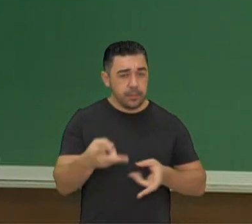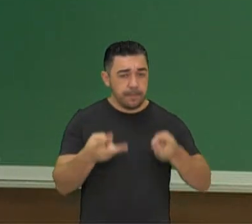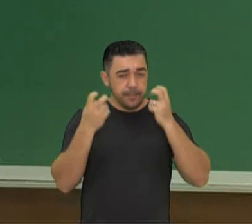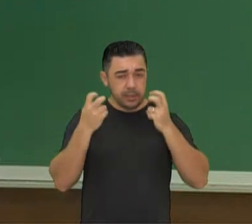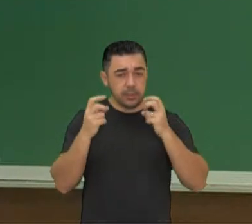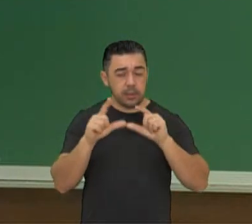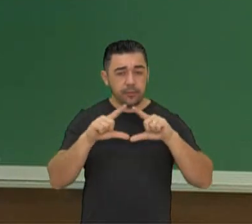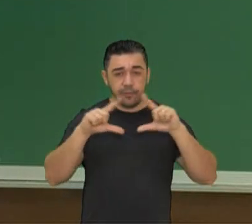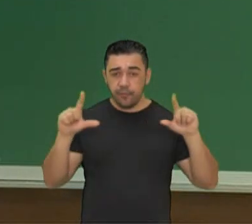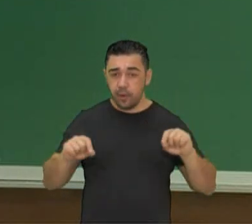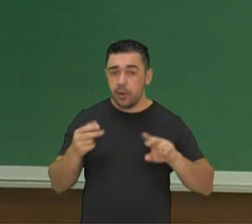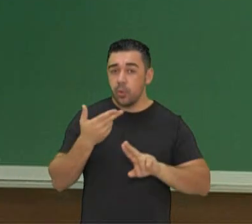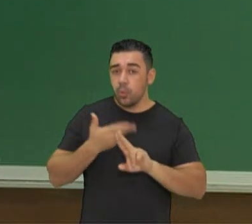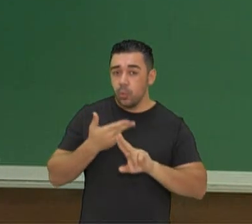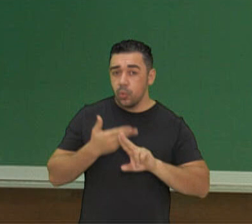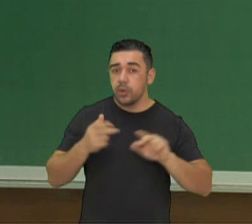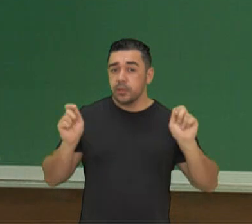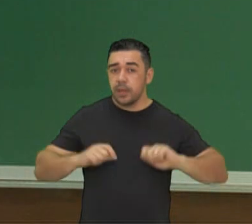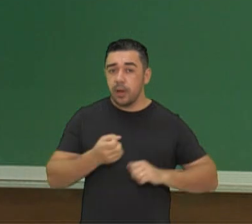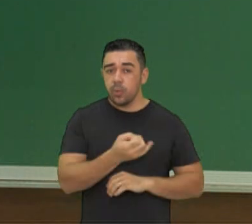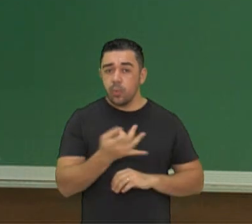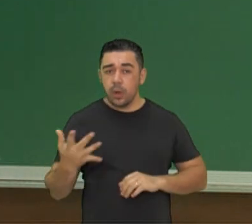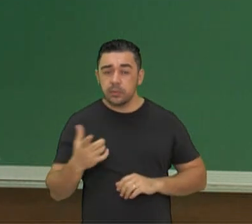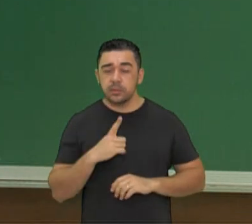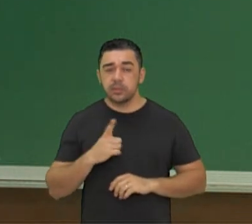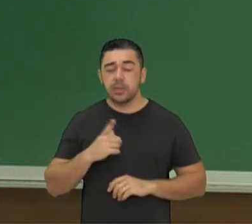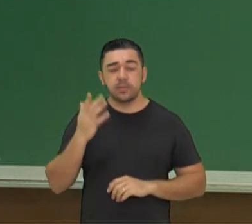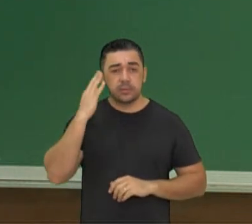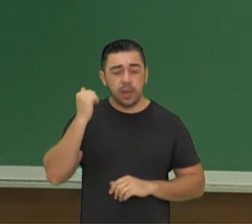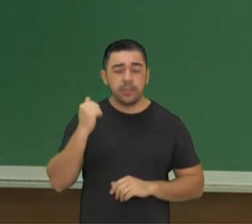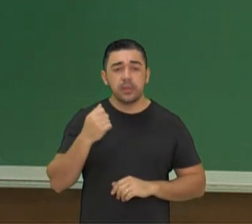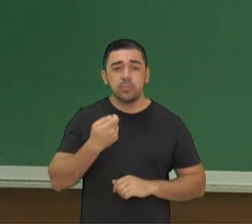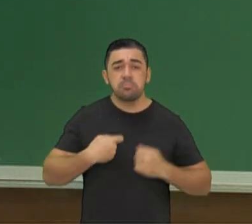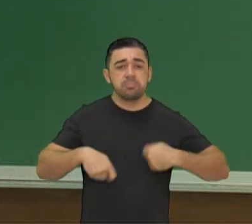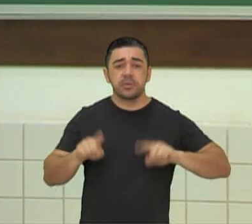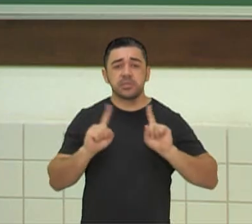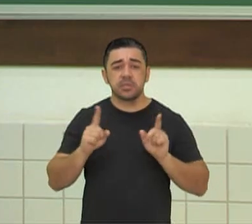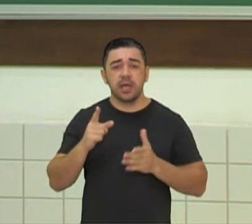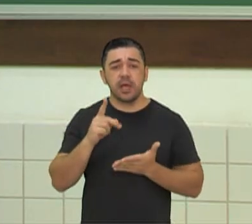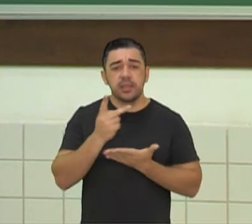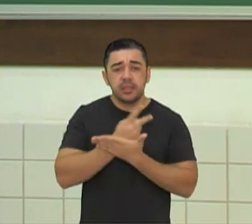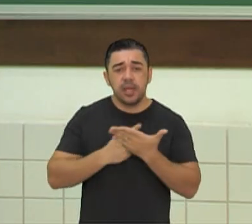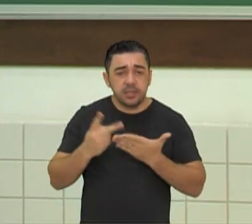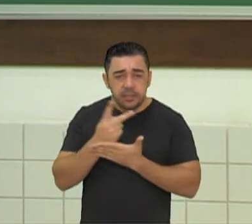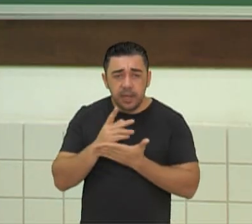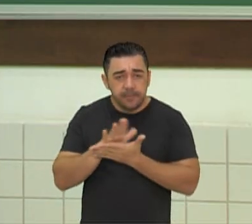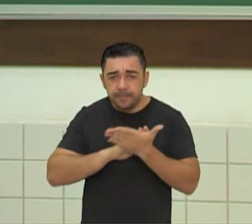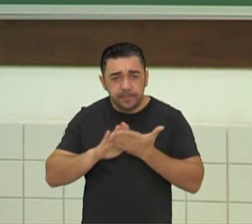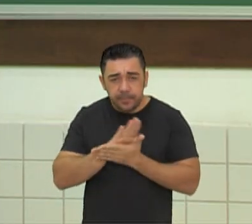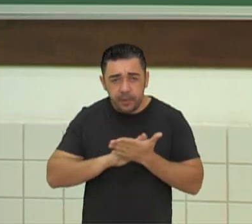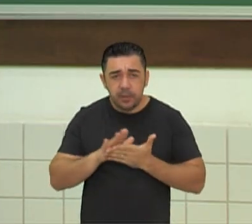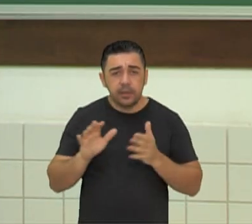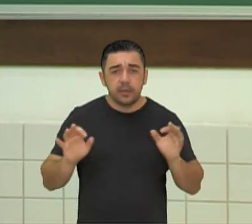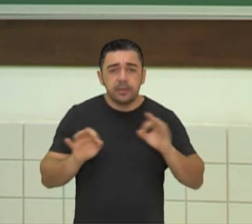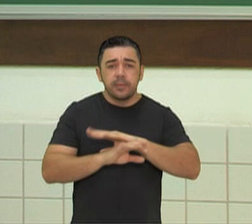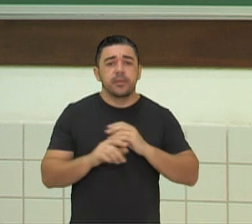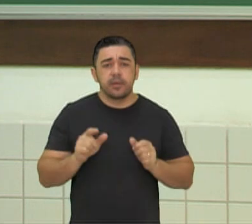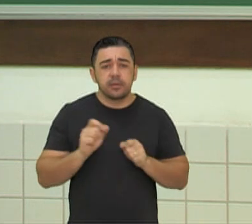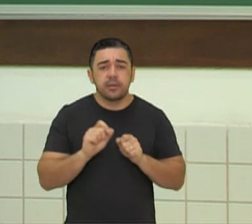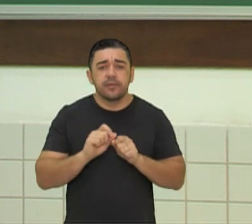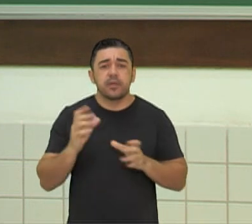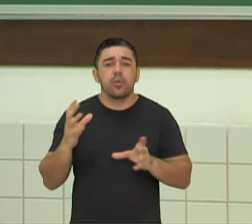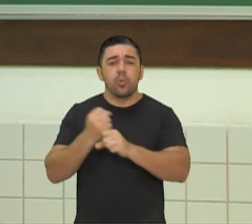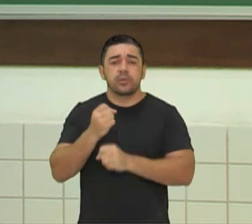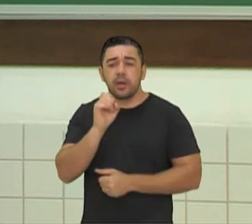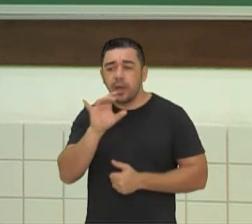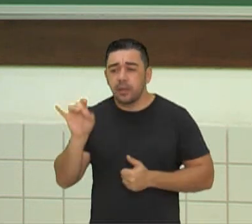essa fórmula é muito útil porque ela te dá a quantidade de diagonais sem você precisar fazer o desenho e ter que contar as diagonais